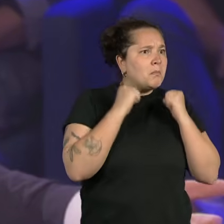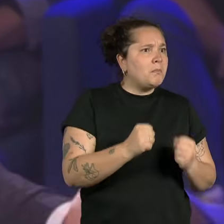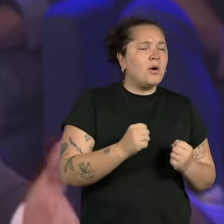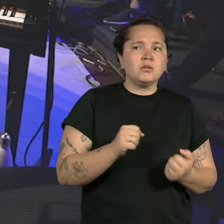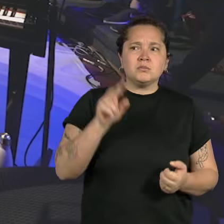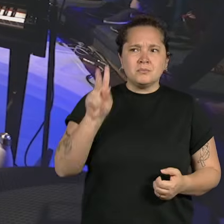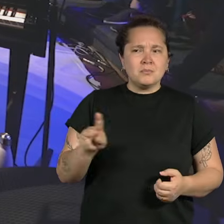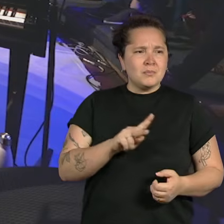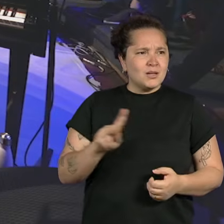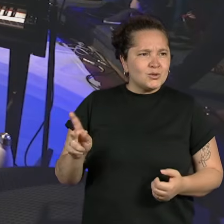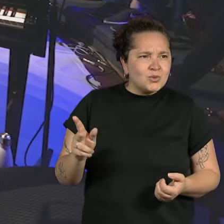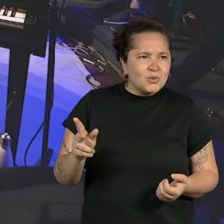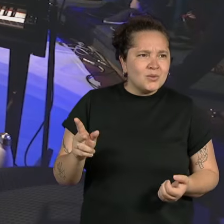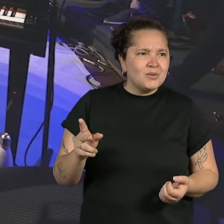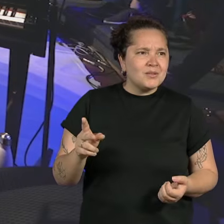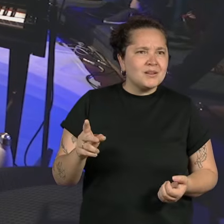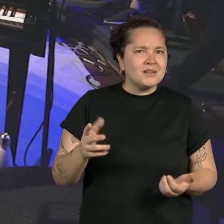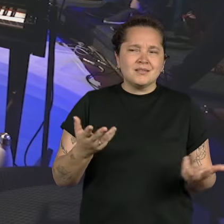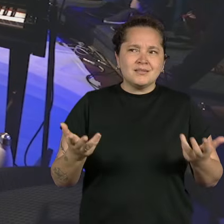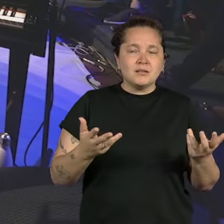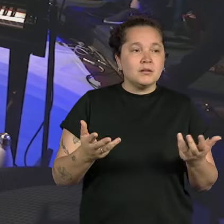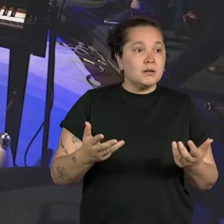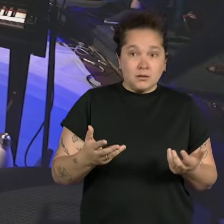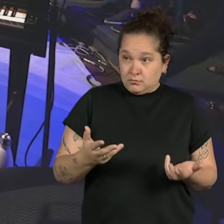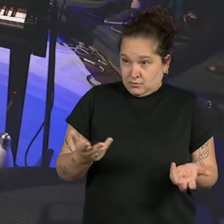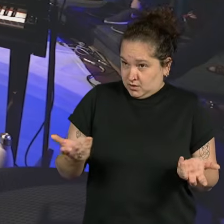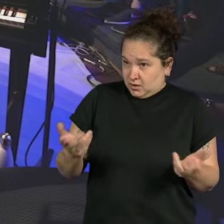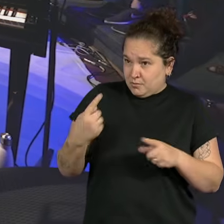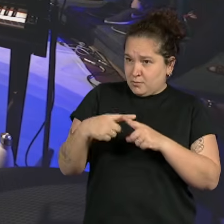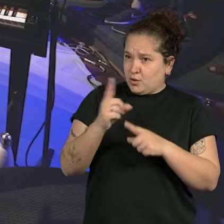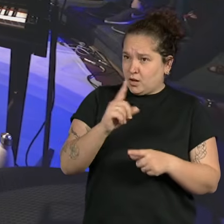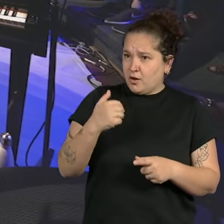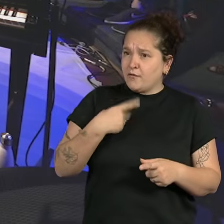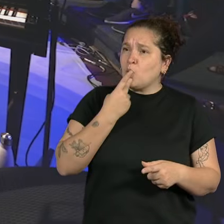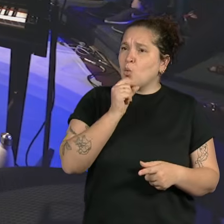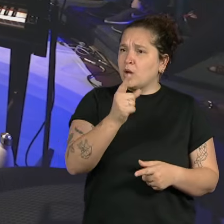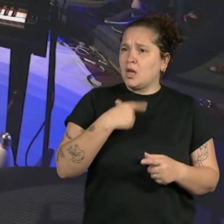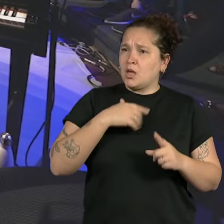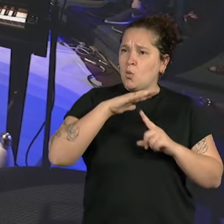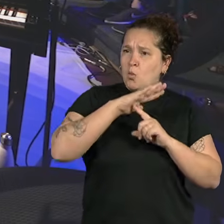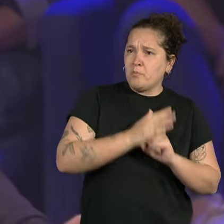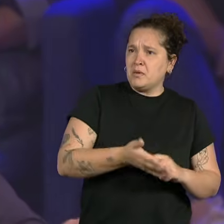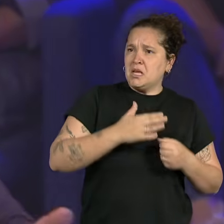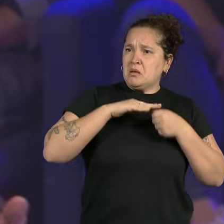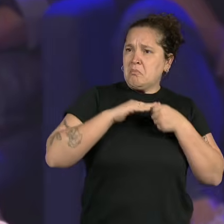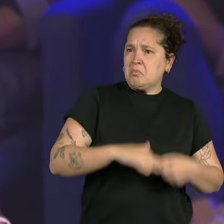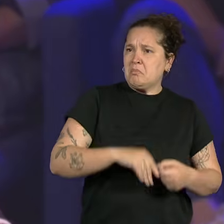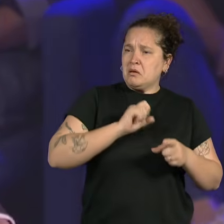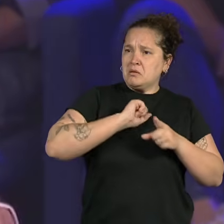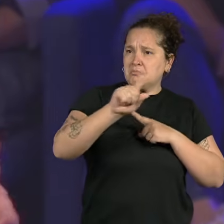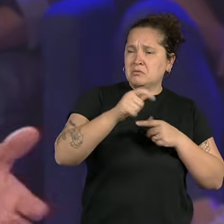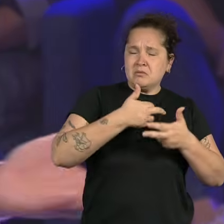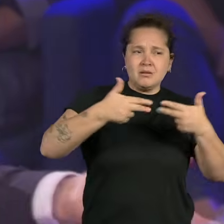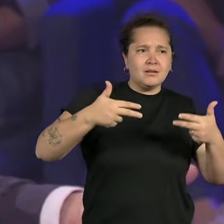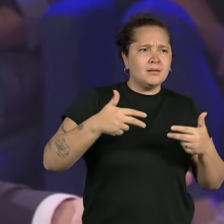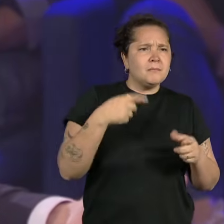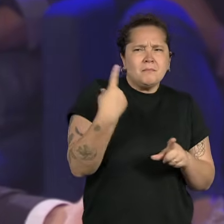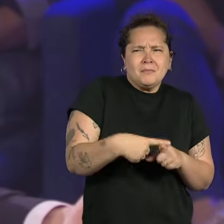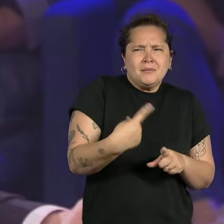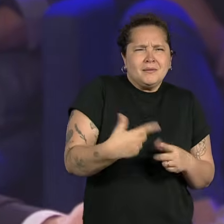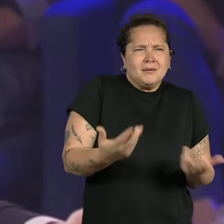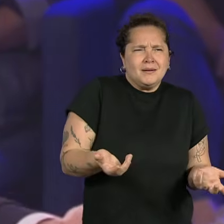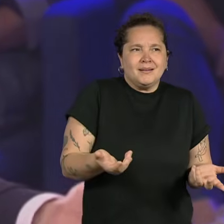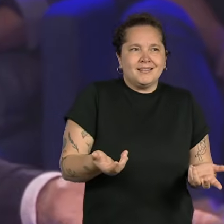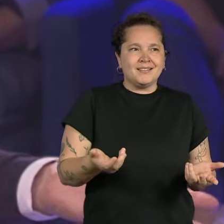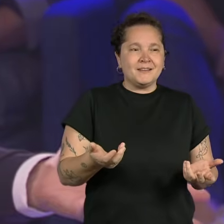pastor. Você está mandando ele para uma outra igreja? Sim, mas você quer que eu não mande para outra igreja? Quer que eu humilhe, que eu expulse, que eu tire o sacramento dele? Por que fazer